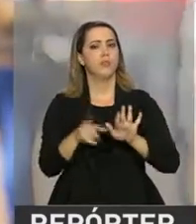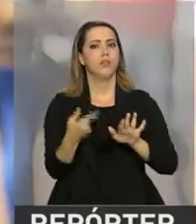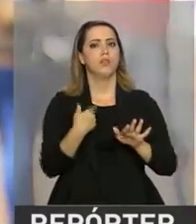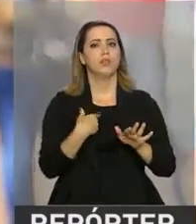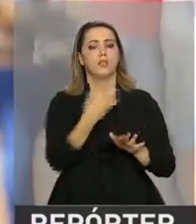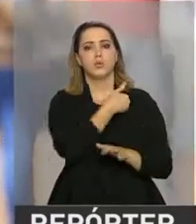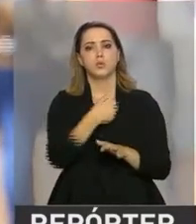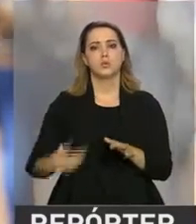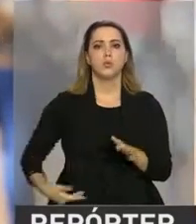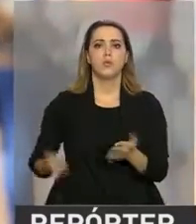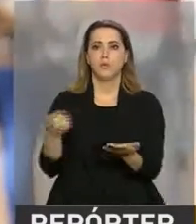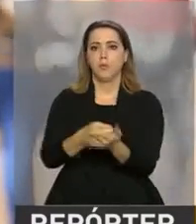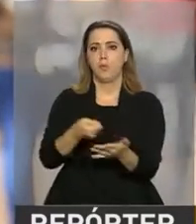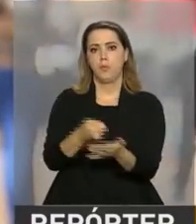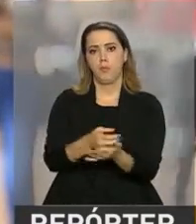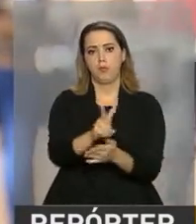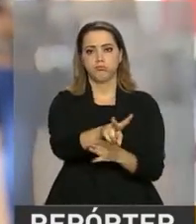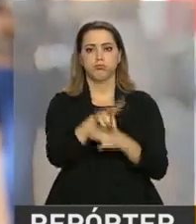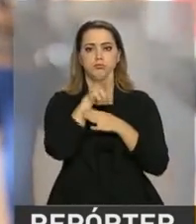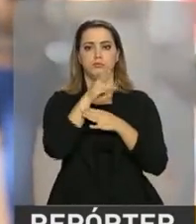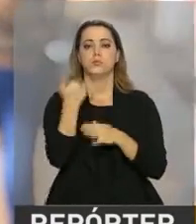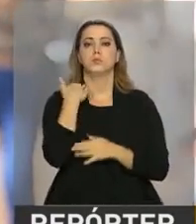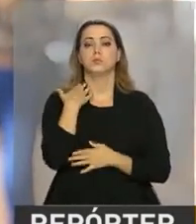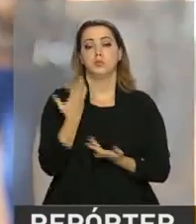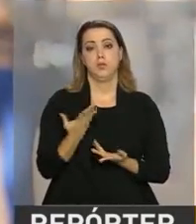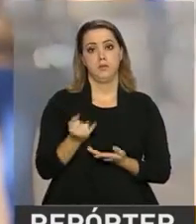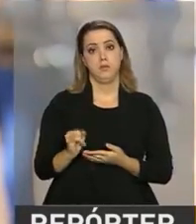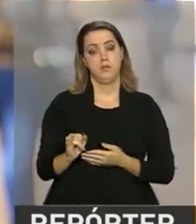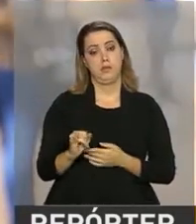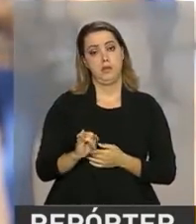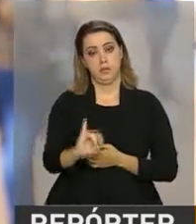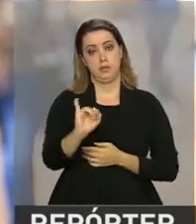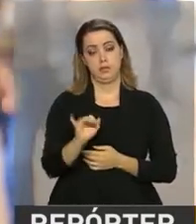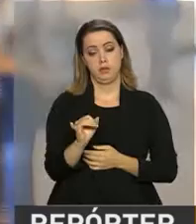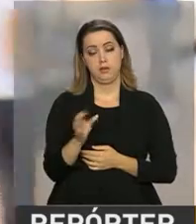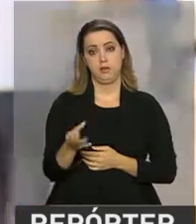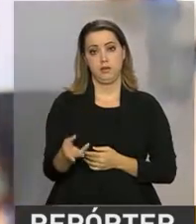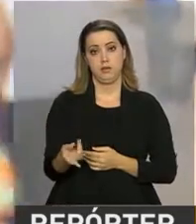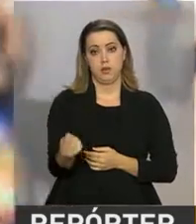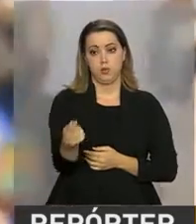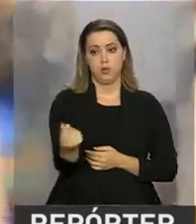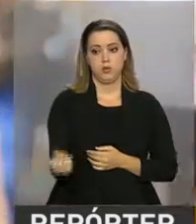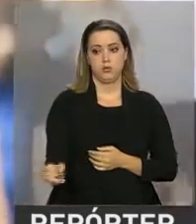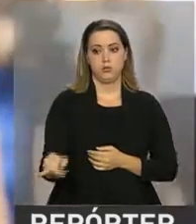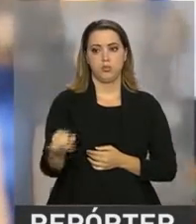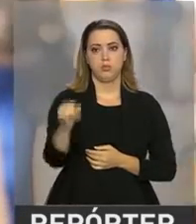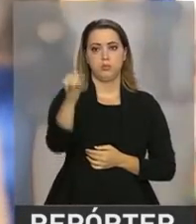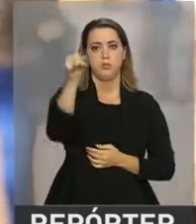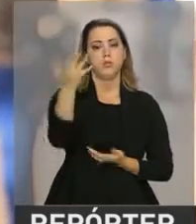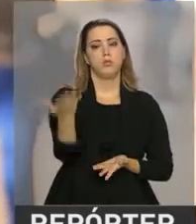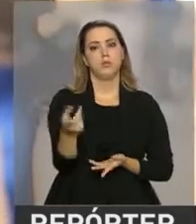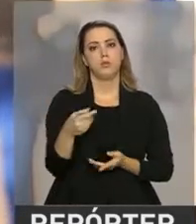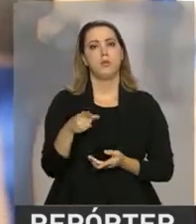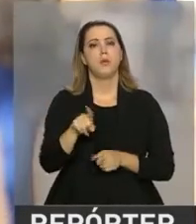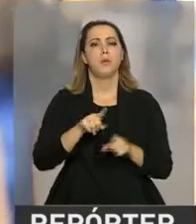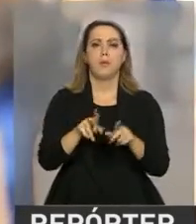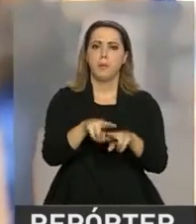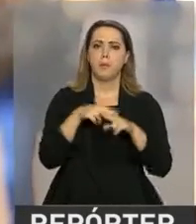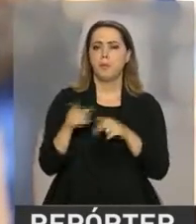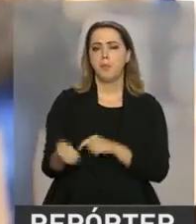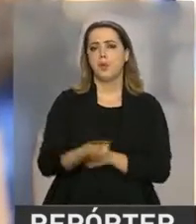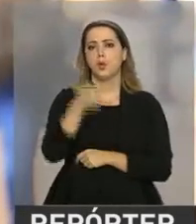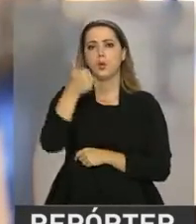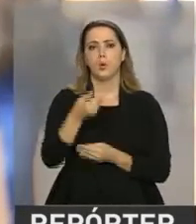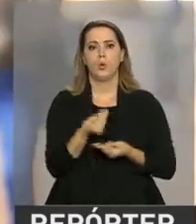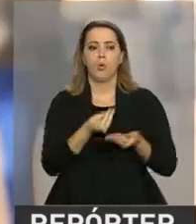pega um empréstimo no banco. Quando a Selic aumenta, os bancos preferem emprestar ao governo porque ganham mais, mas isso diminui